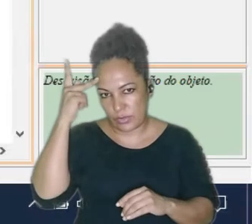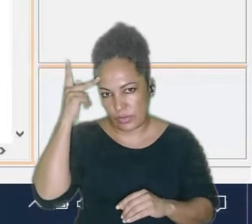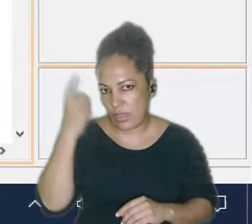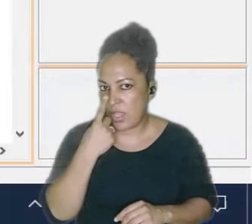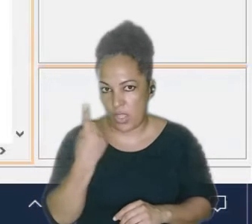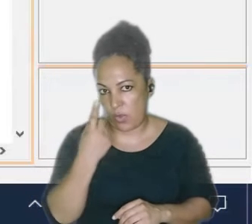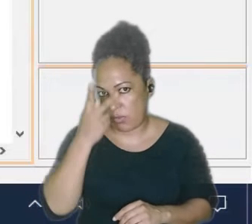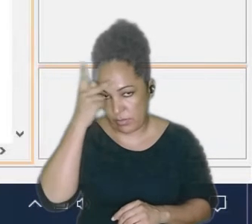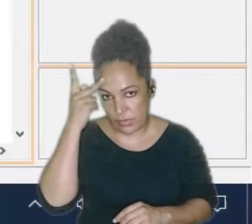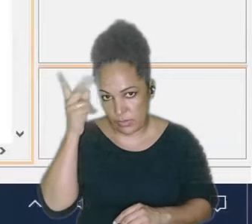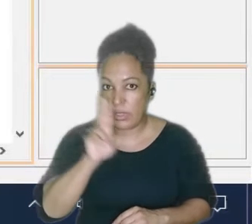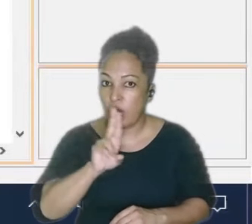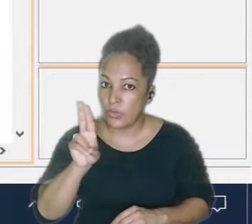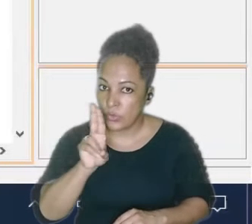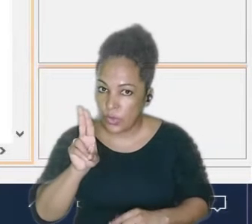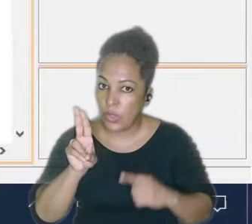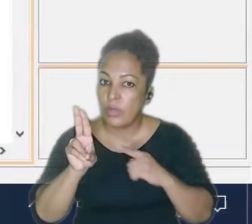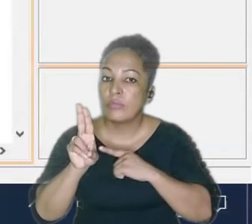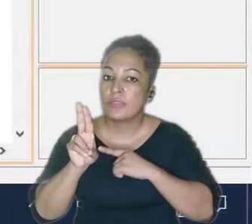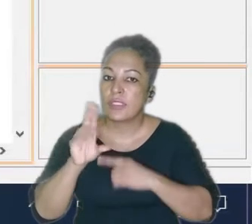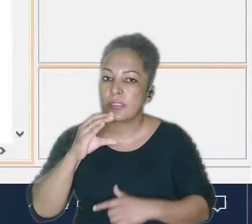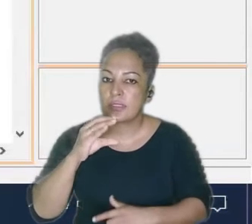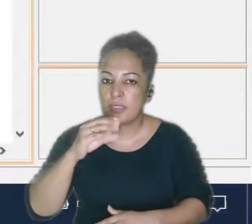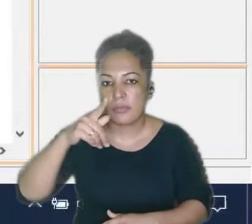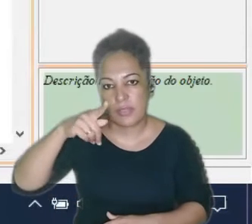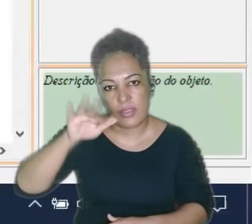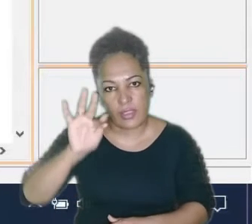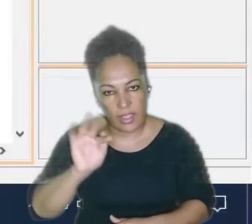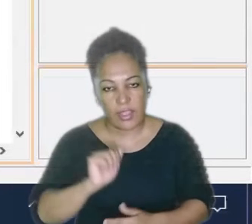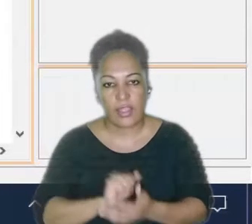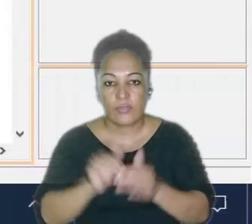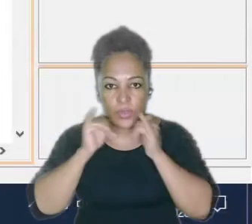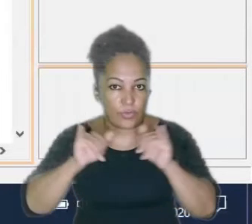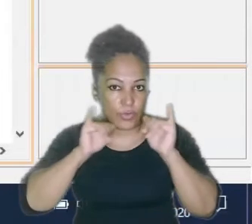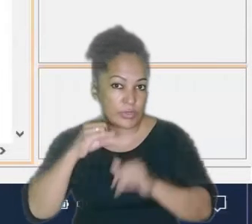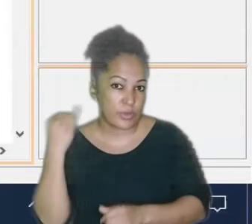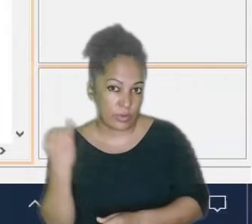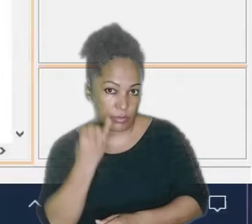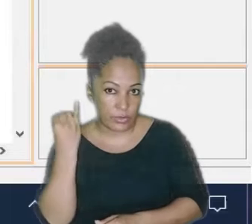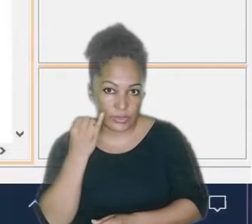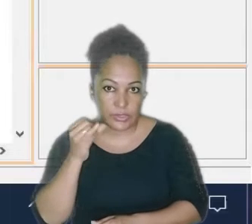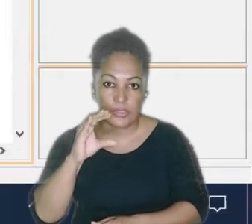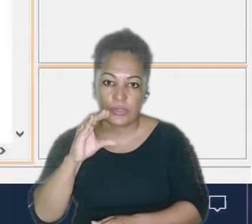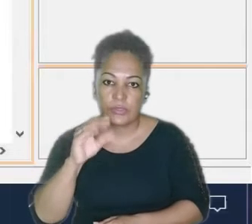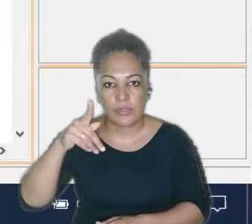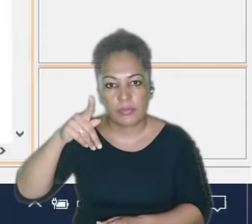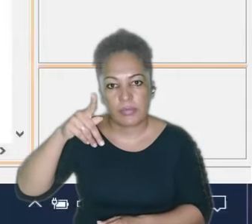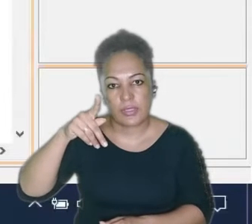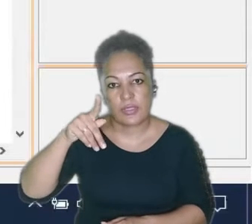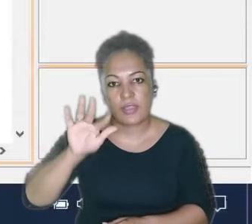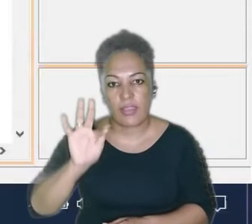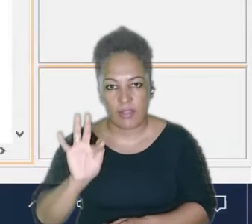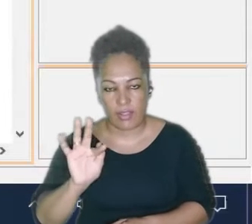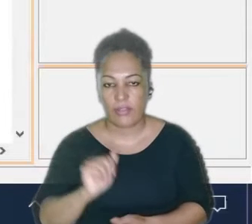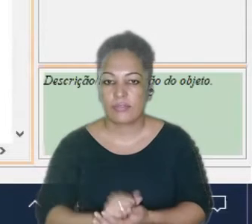passageiro? É uma pessoa, né? Então, ele tem nome, ele tem CPF, que geralmente é a informação mais importante que é pedida para vender